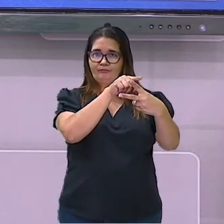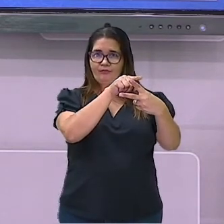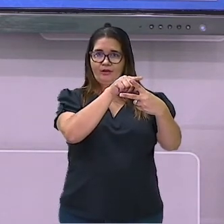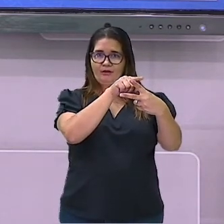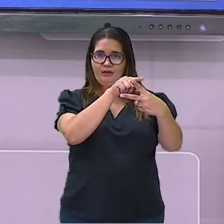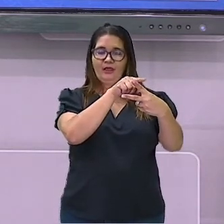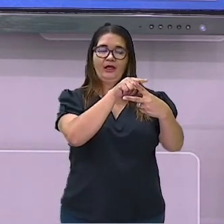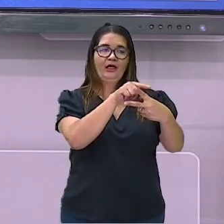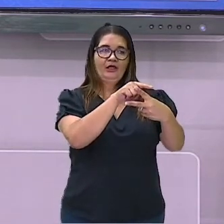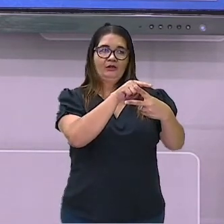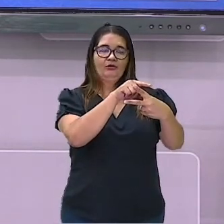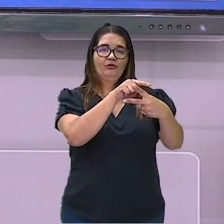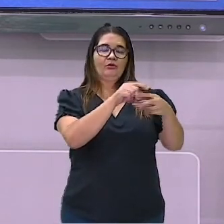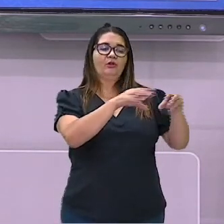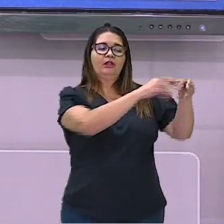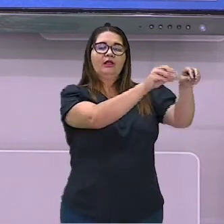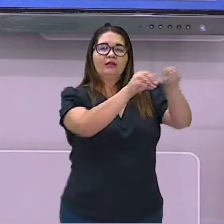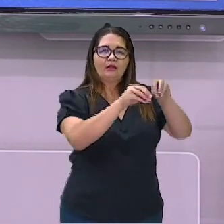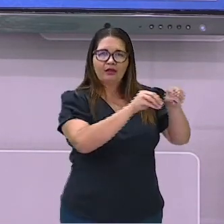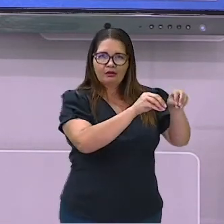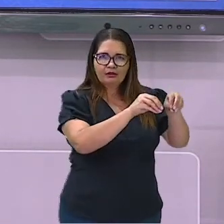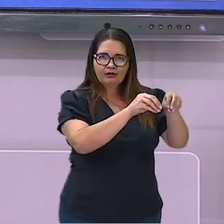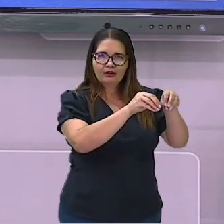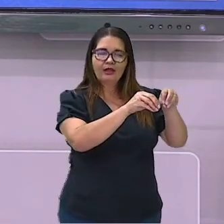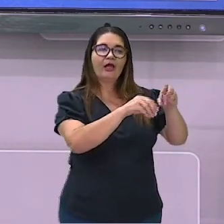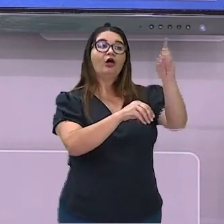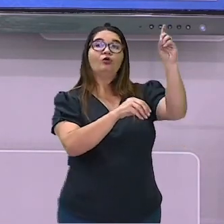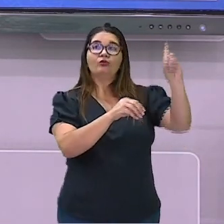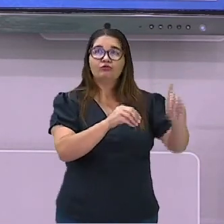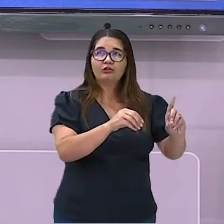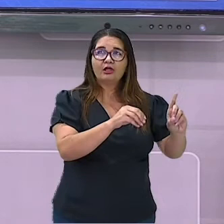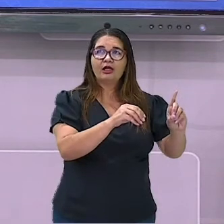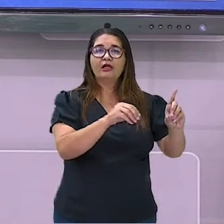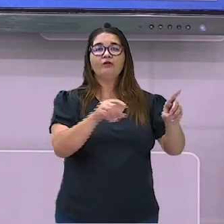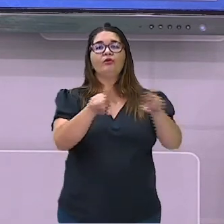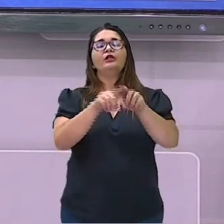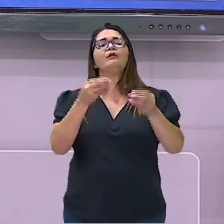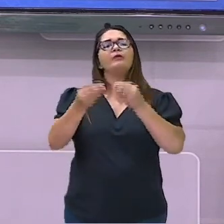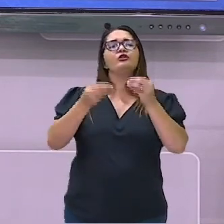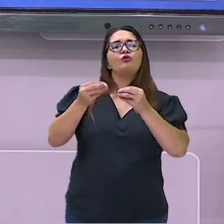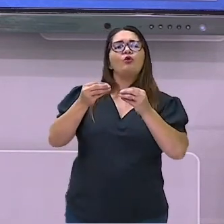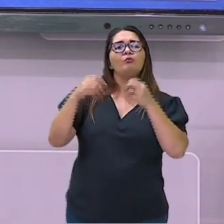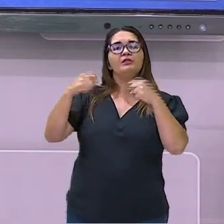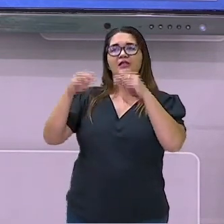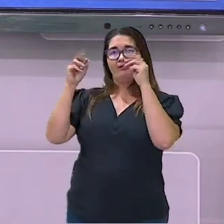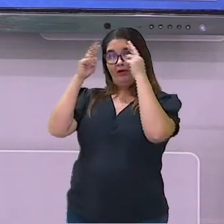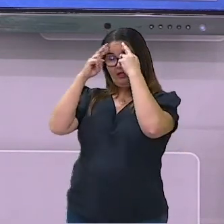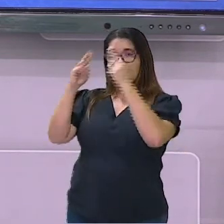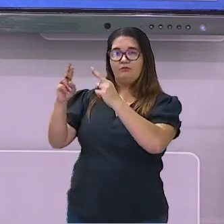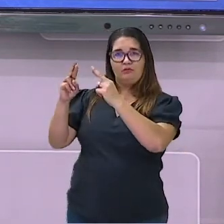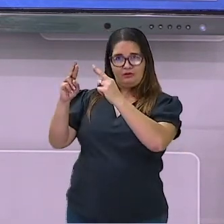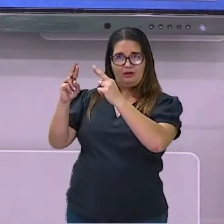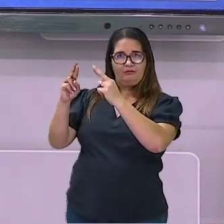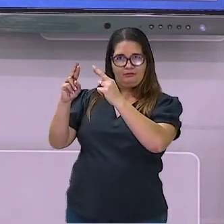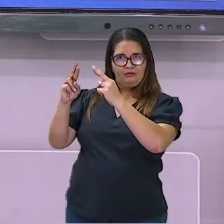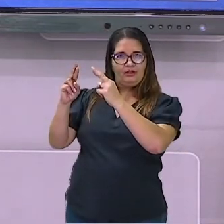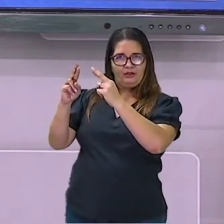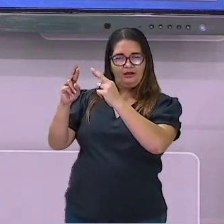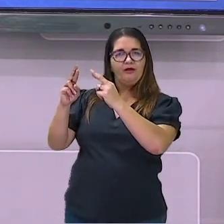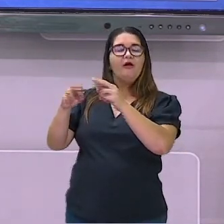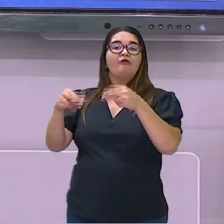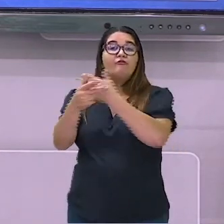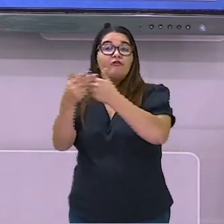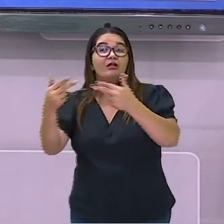do pescado, de tudo aquilo que era pescado, para transportar para Portugal, que